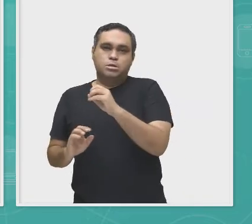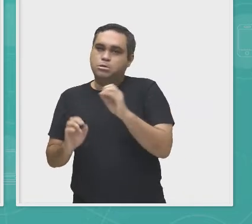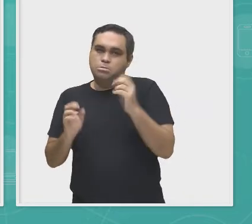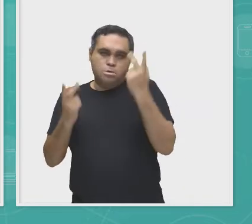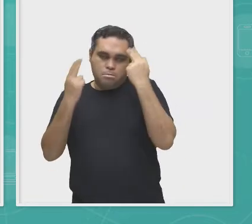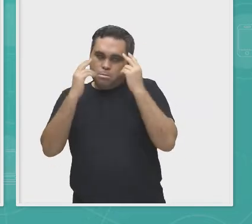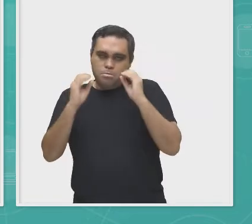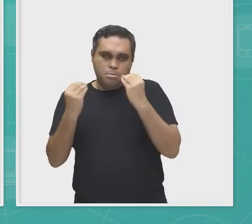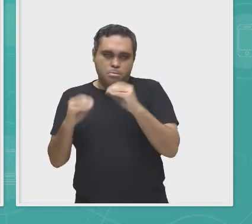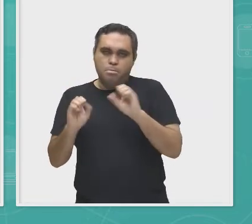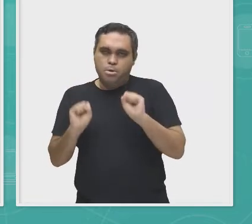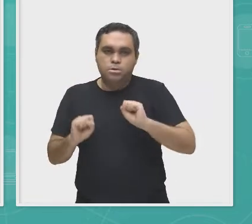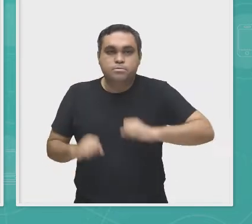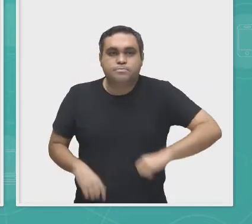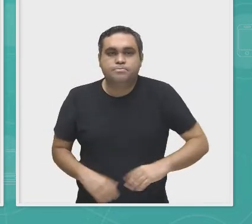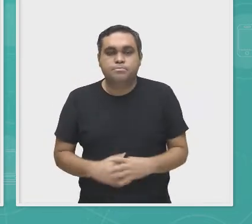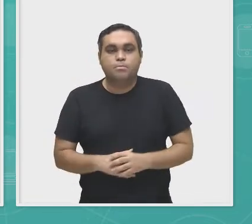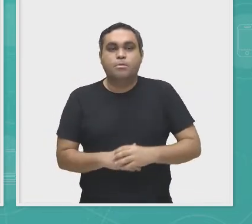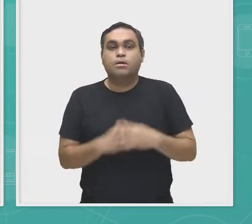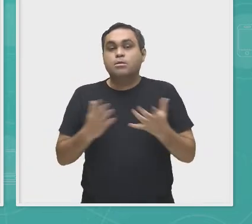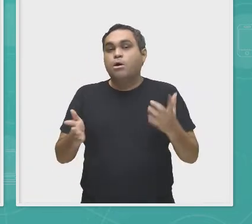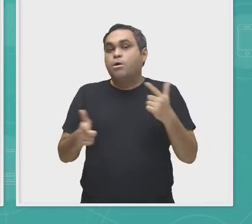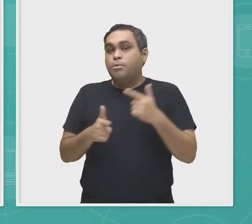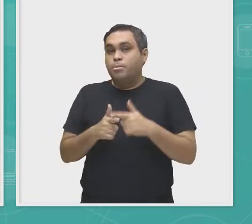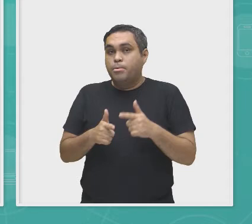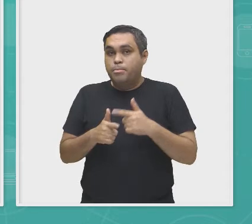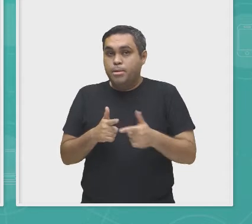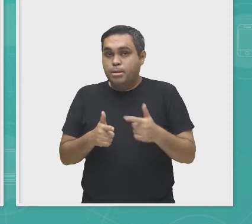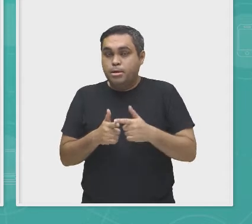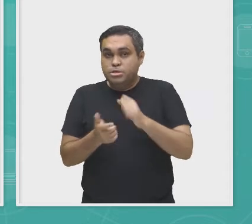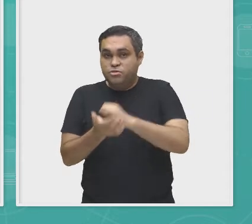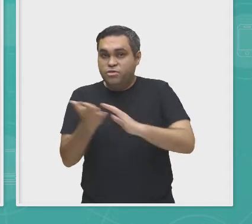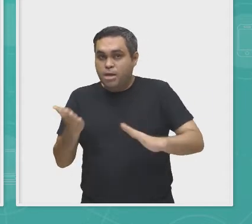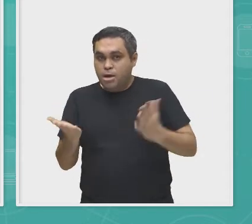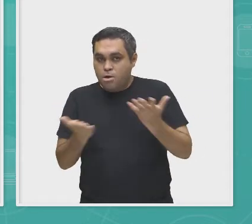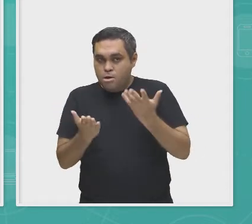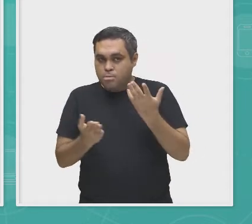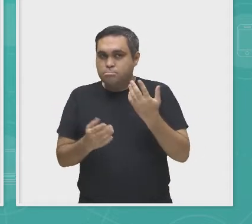Então vamos ver aqui algumas situações de problemas envolvendo números inteiros.